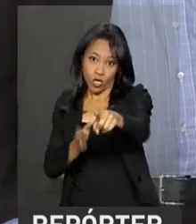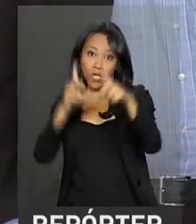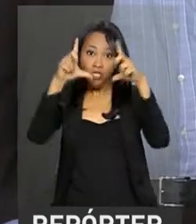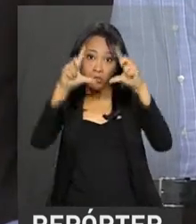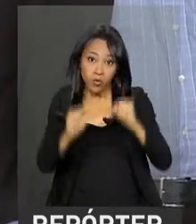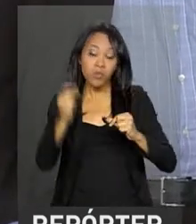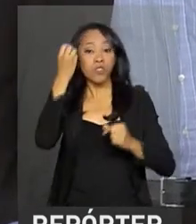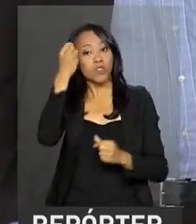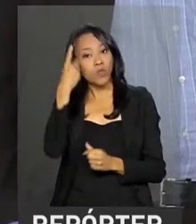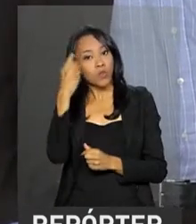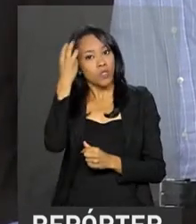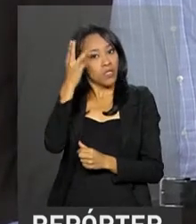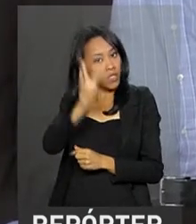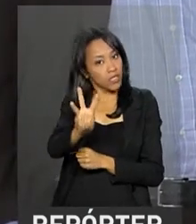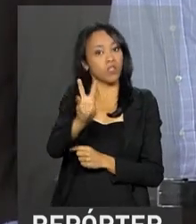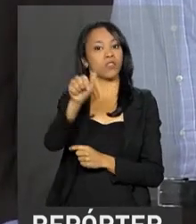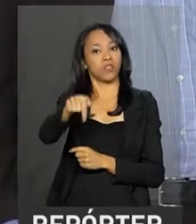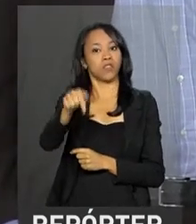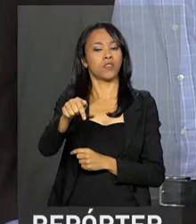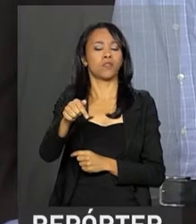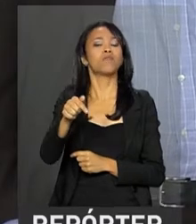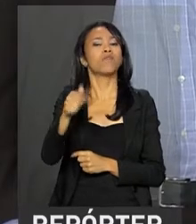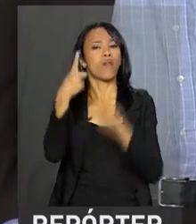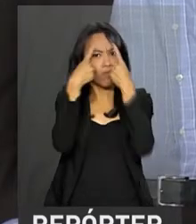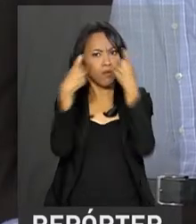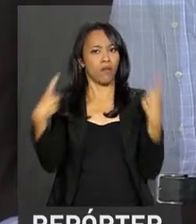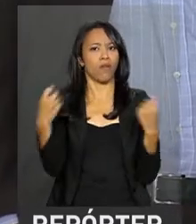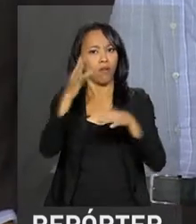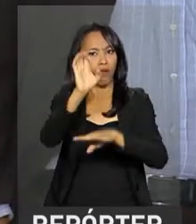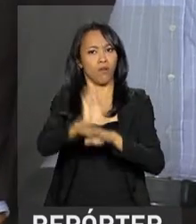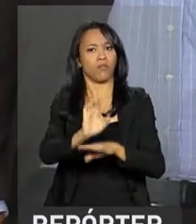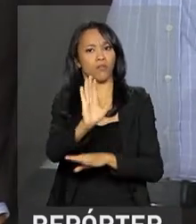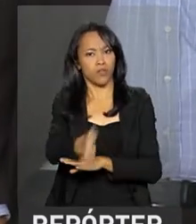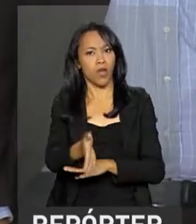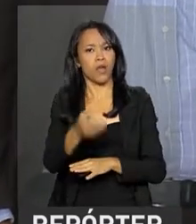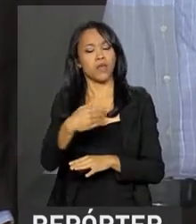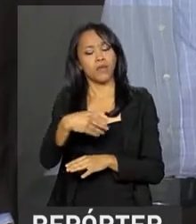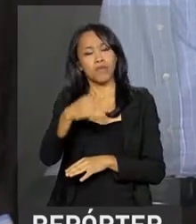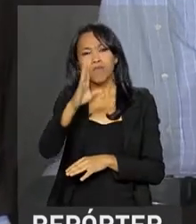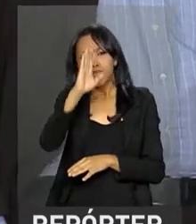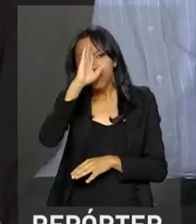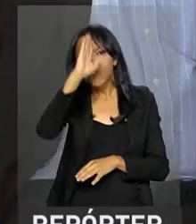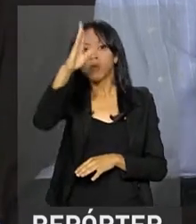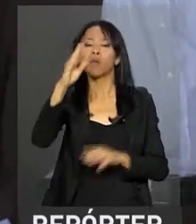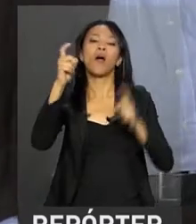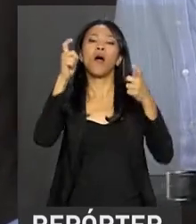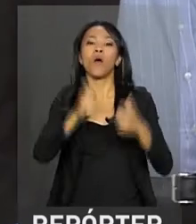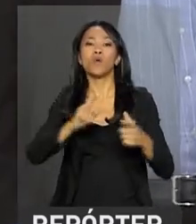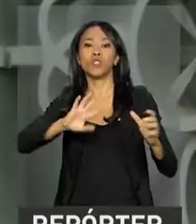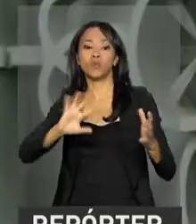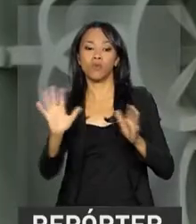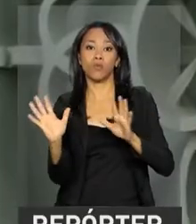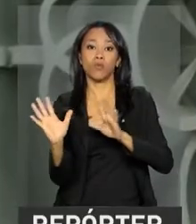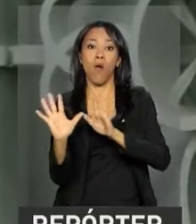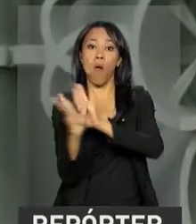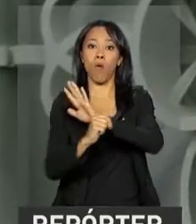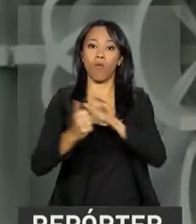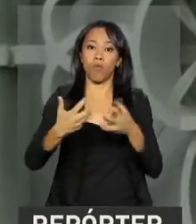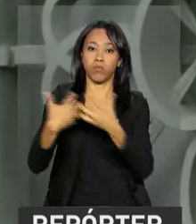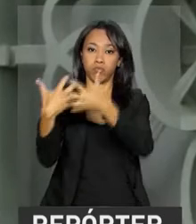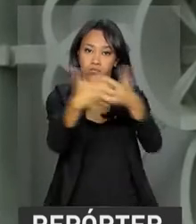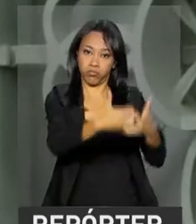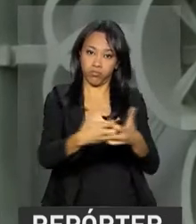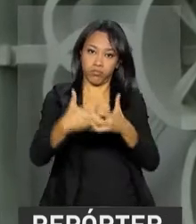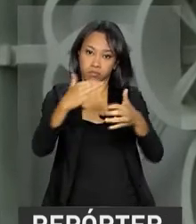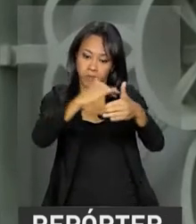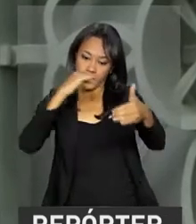o índice de criminalidade especialmente no tópico do roubo de cargas as ações no rio